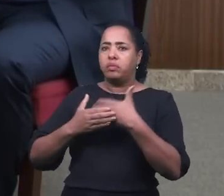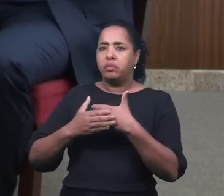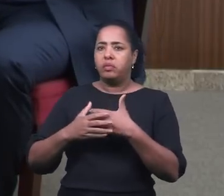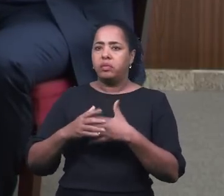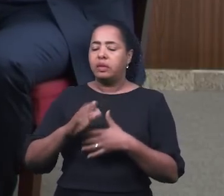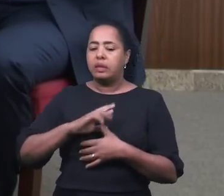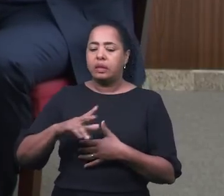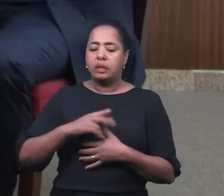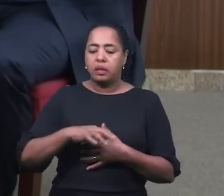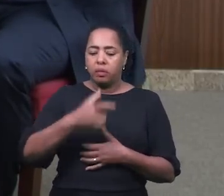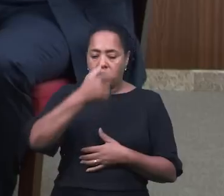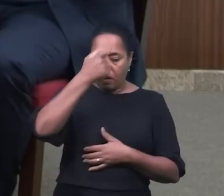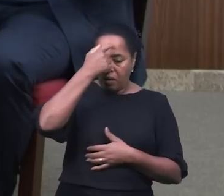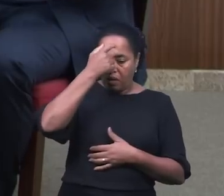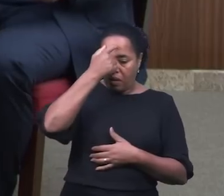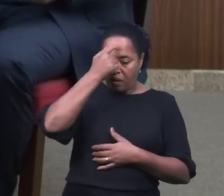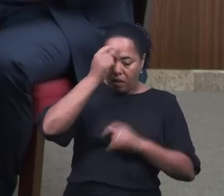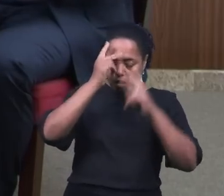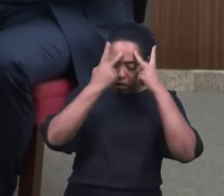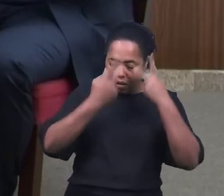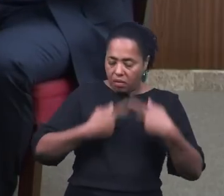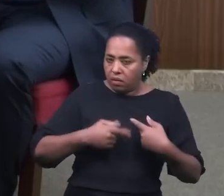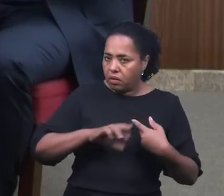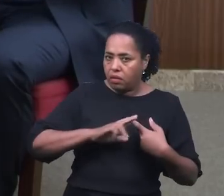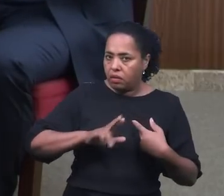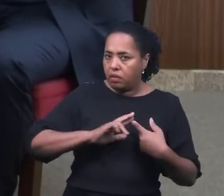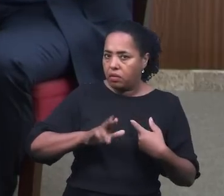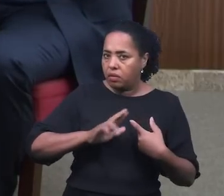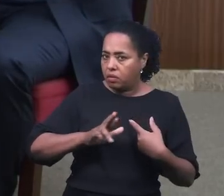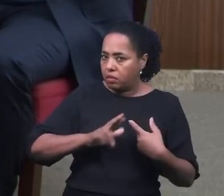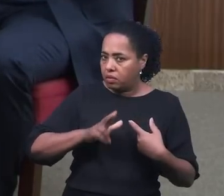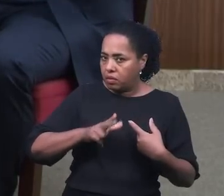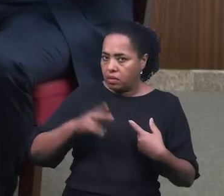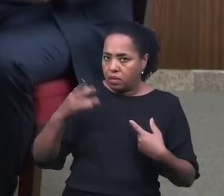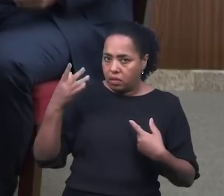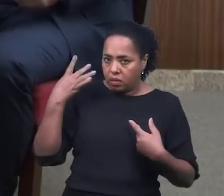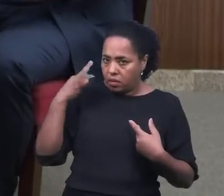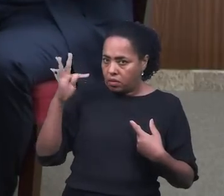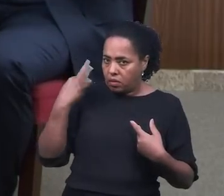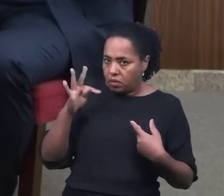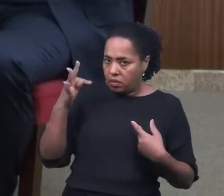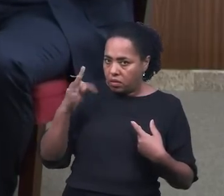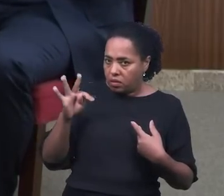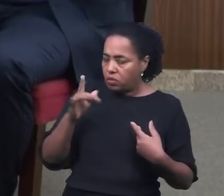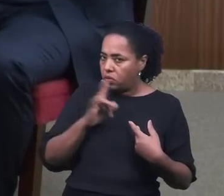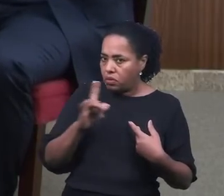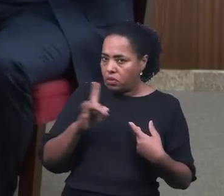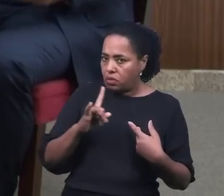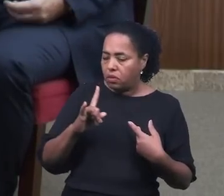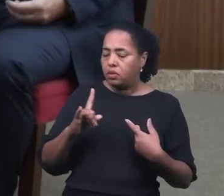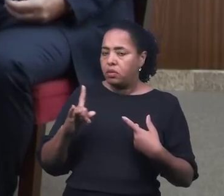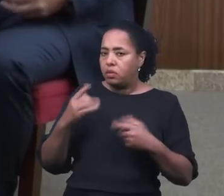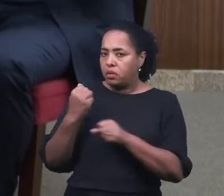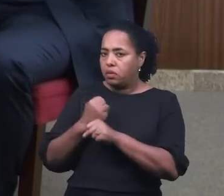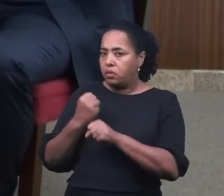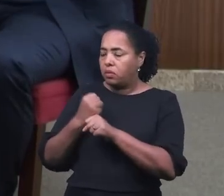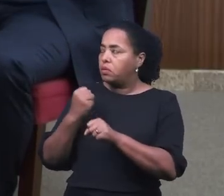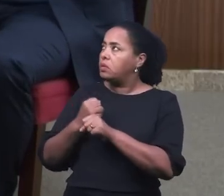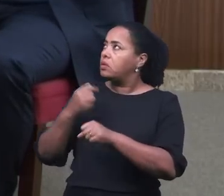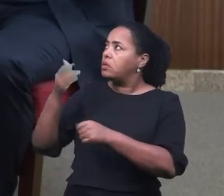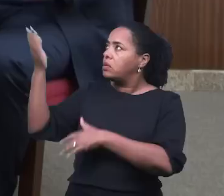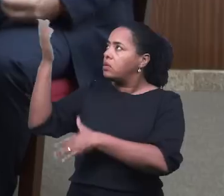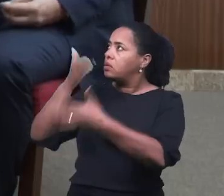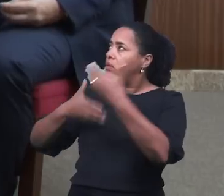não vem da mentalidade de um homem, de um teólogo. É uma obra que veio em nosso meio, ela veio